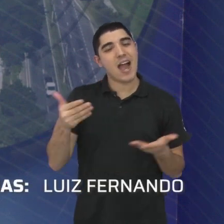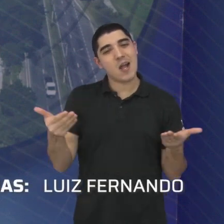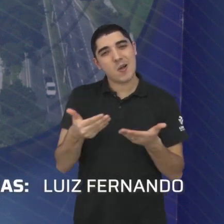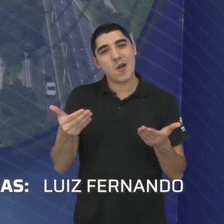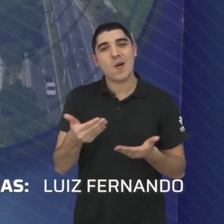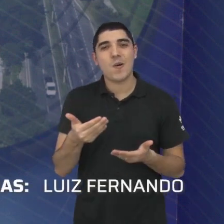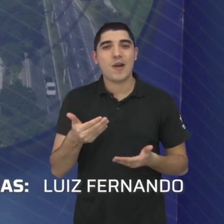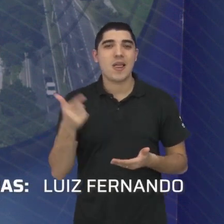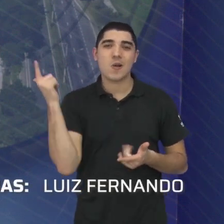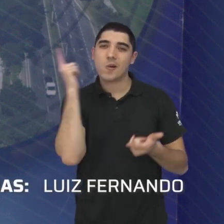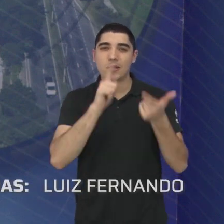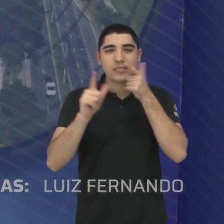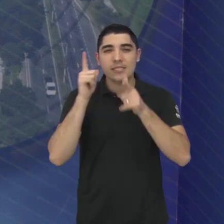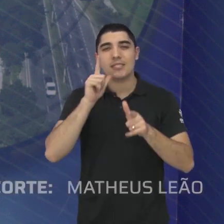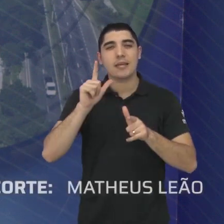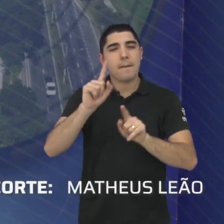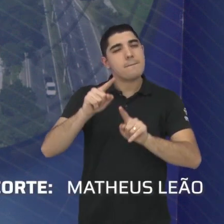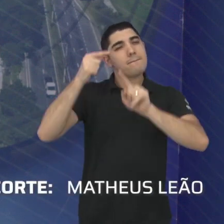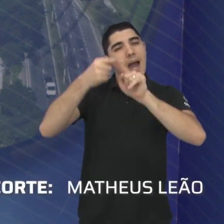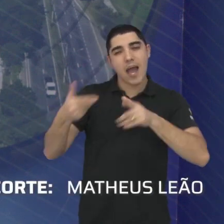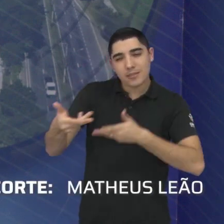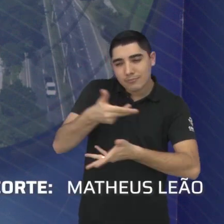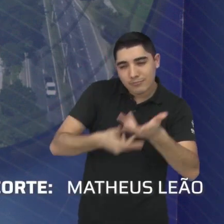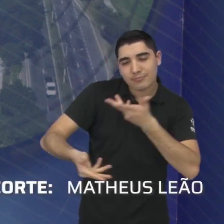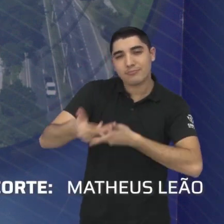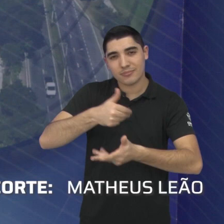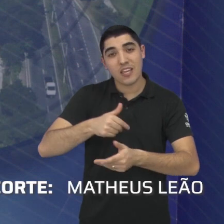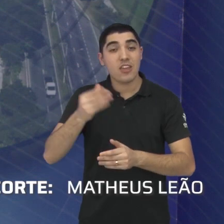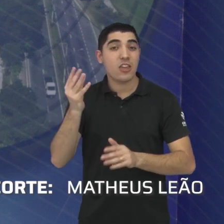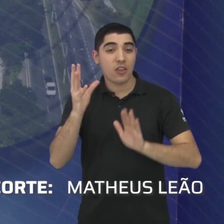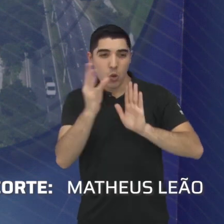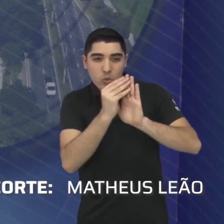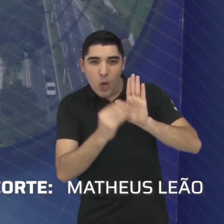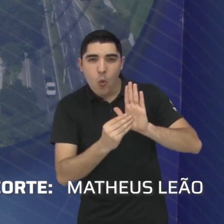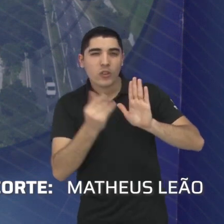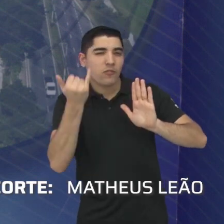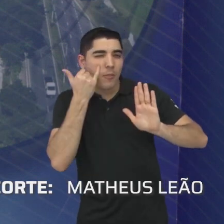vai permitir ainda mais interação, mais conteúdo